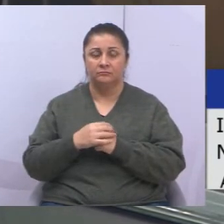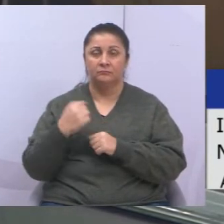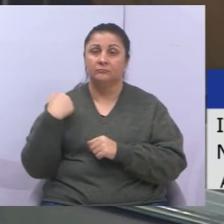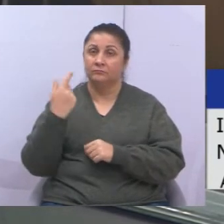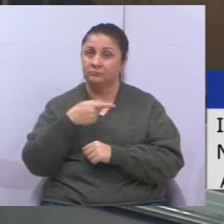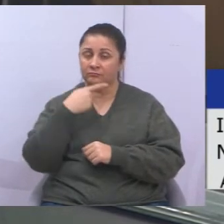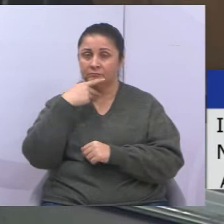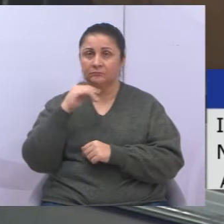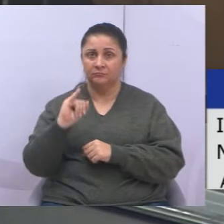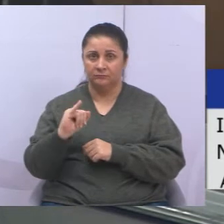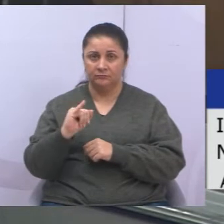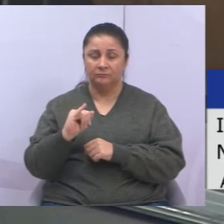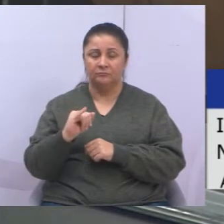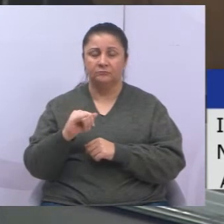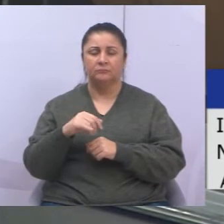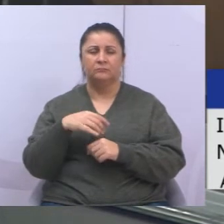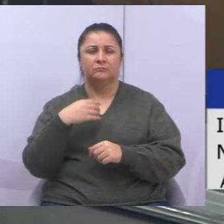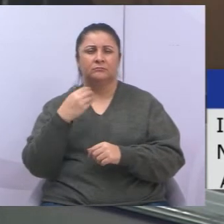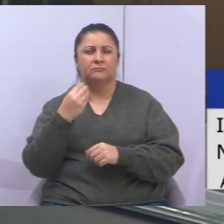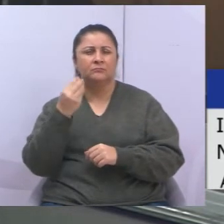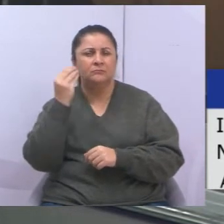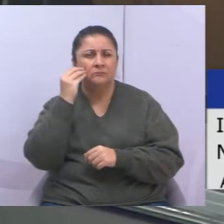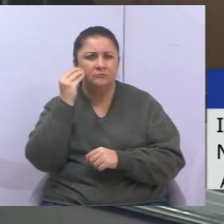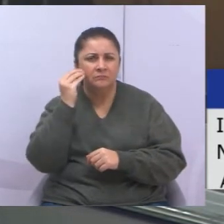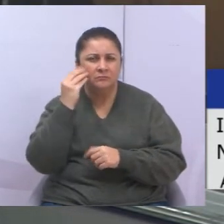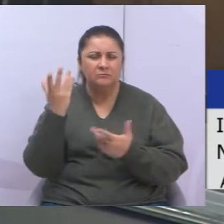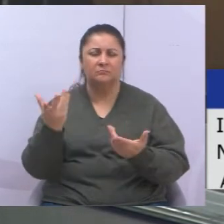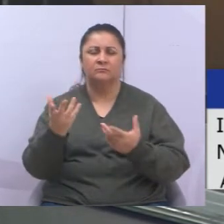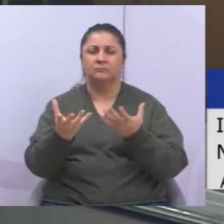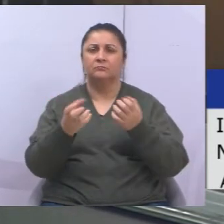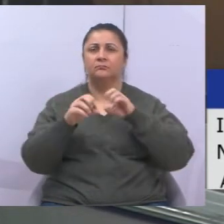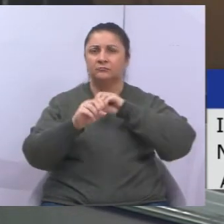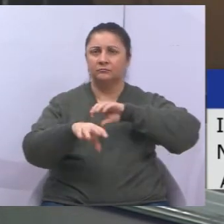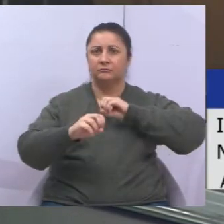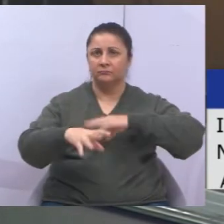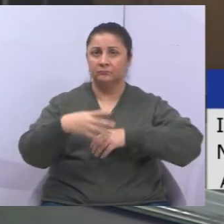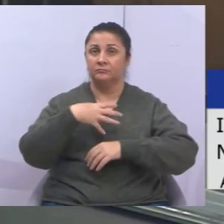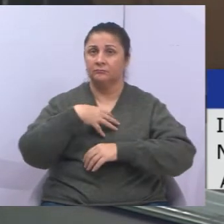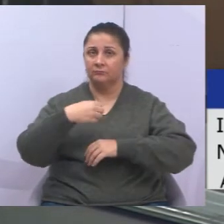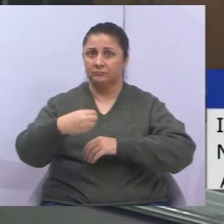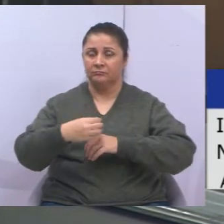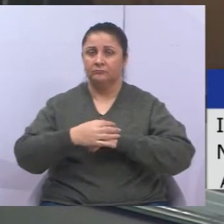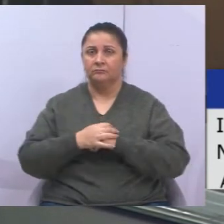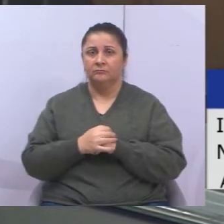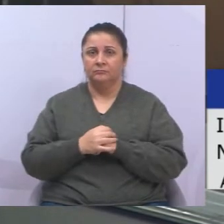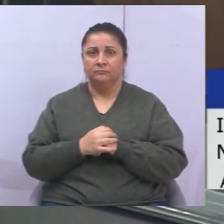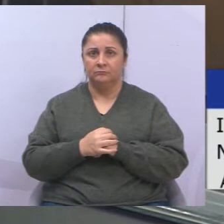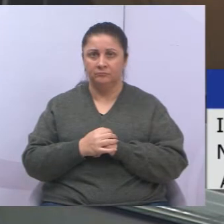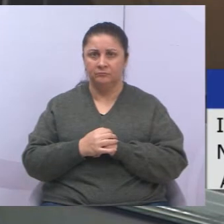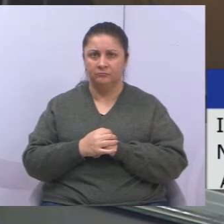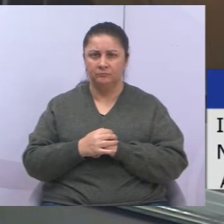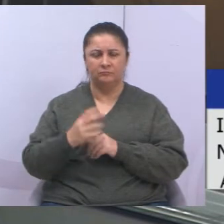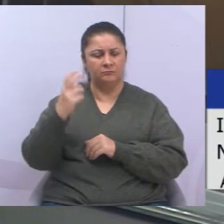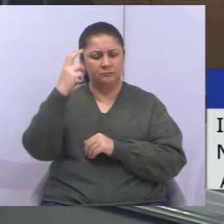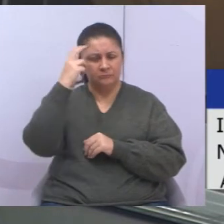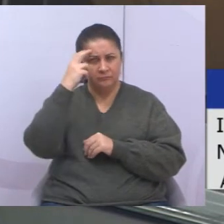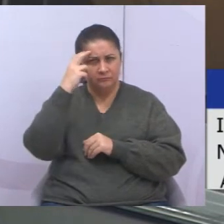que a gente que busca, que vai, que quer educar o filho de uma maneira sábia